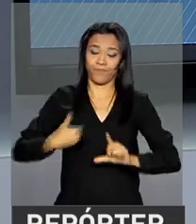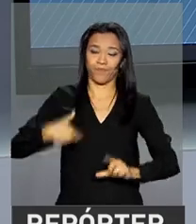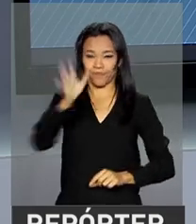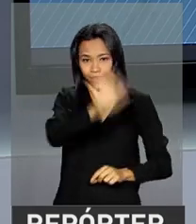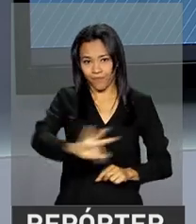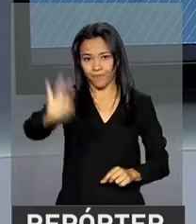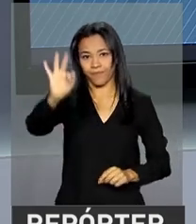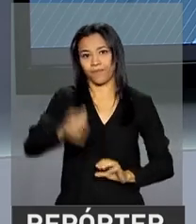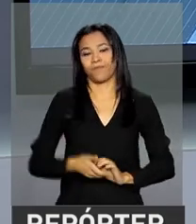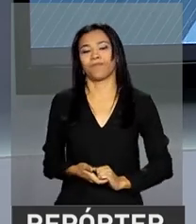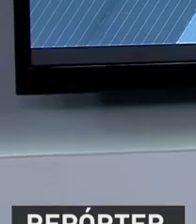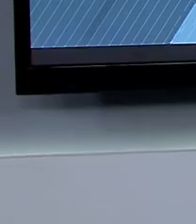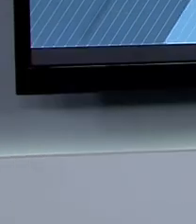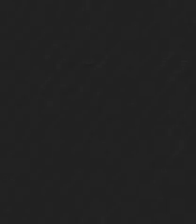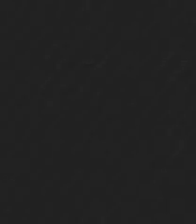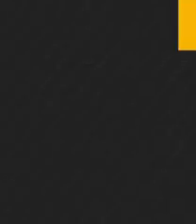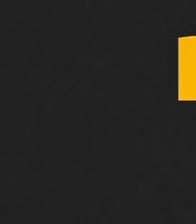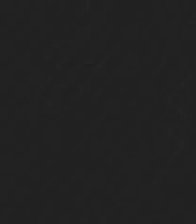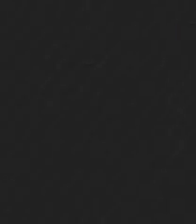tv do governo federal